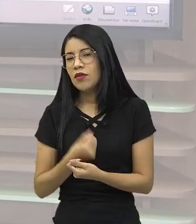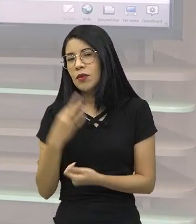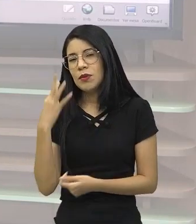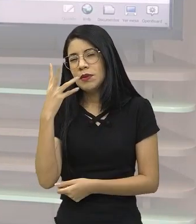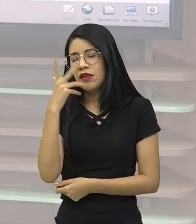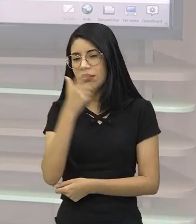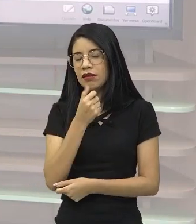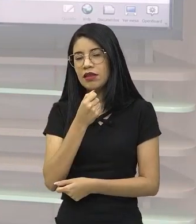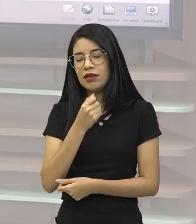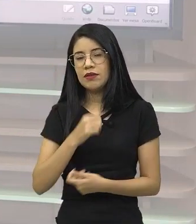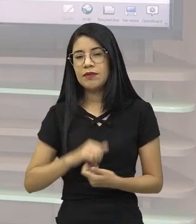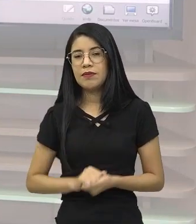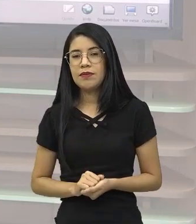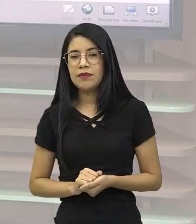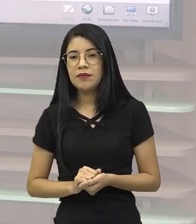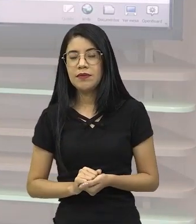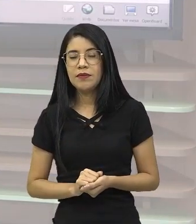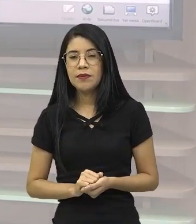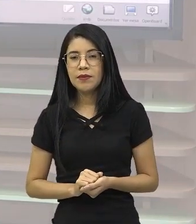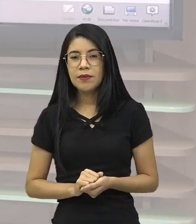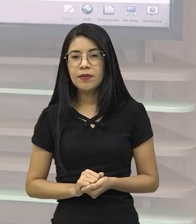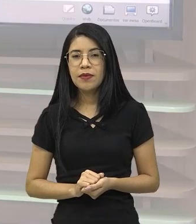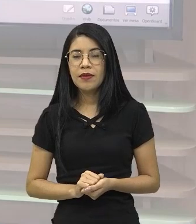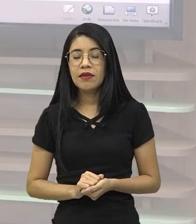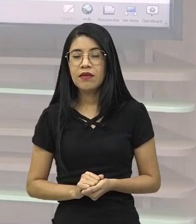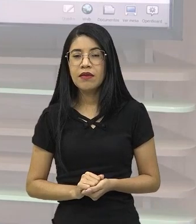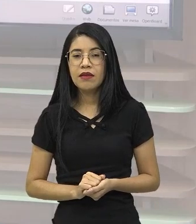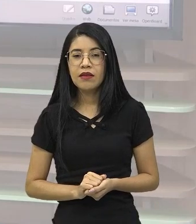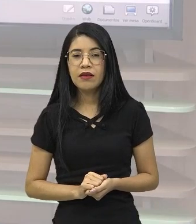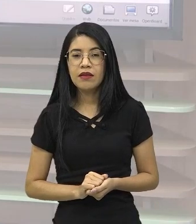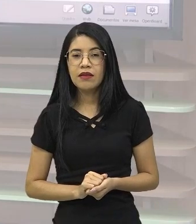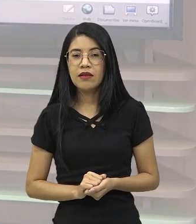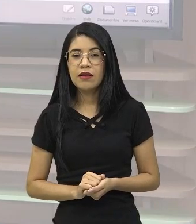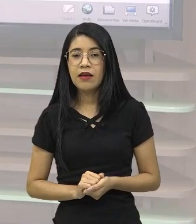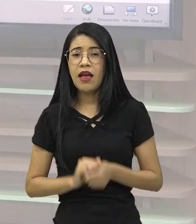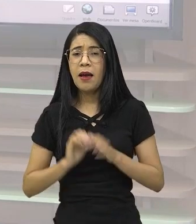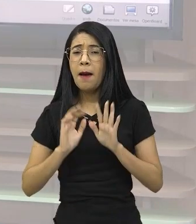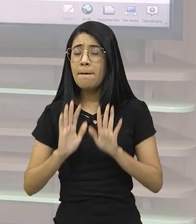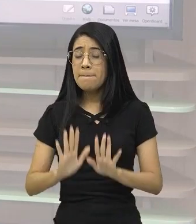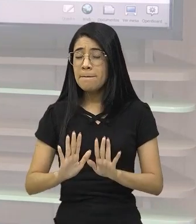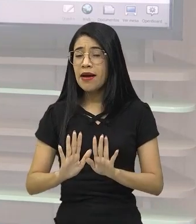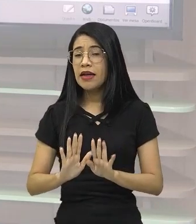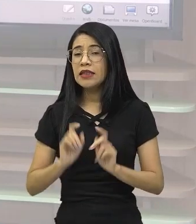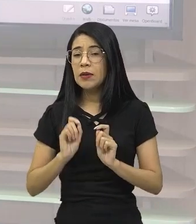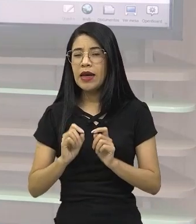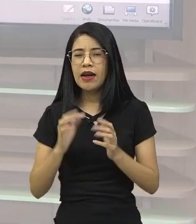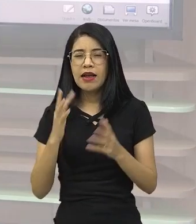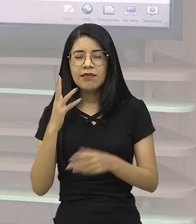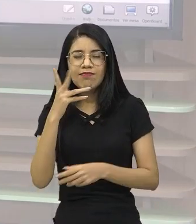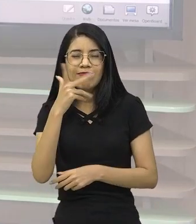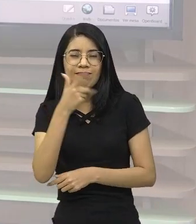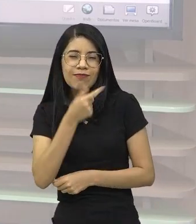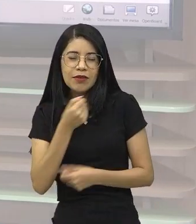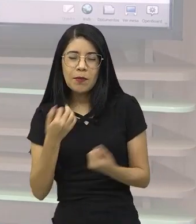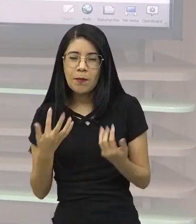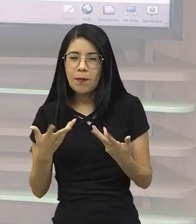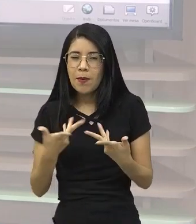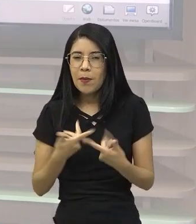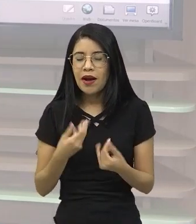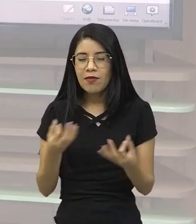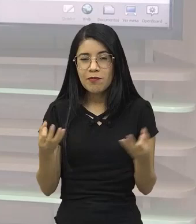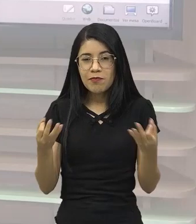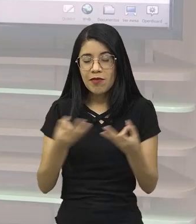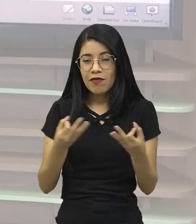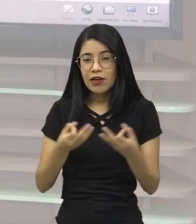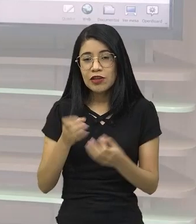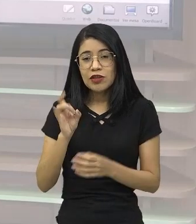né? Lindos, lindos demais. Só que eram lindos, maravilhosos aos olhos desta mãe, não é?